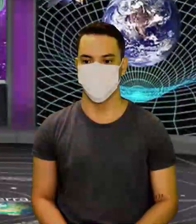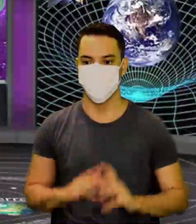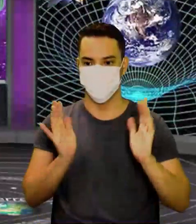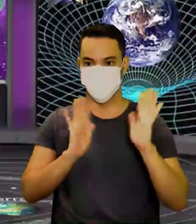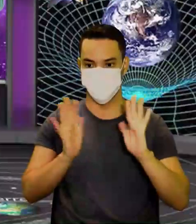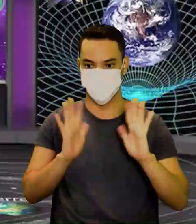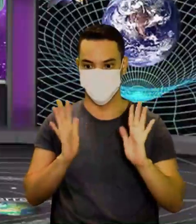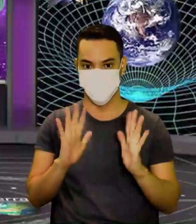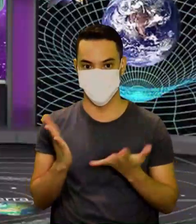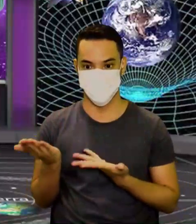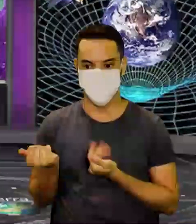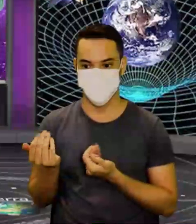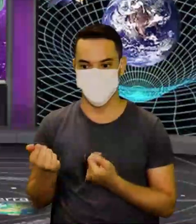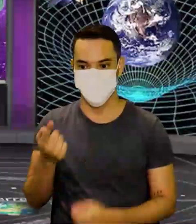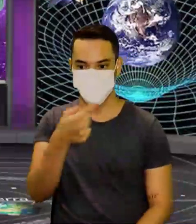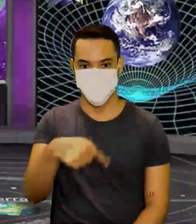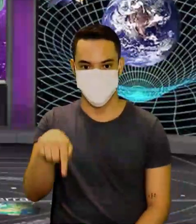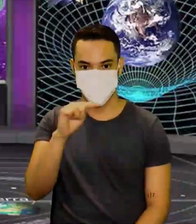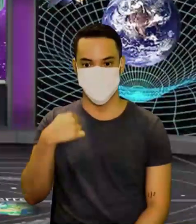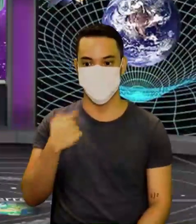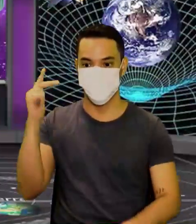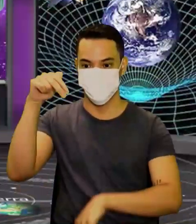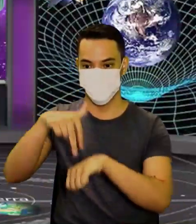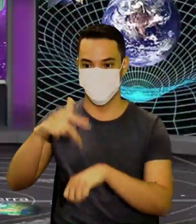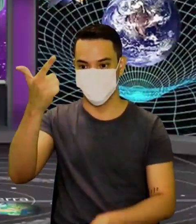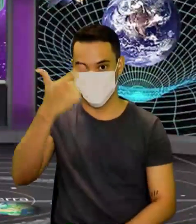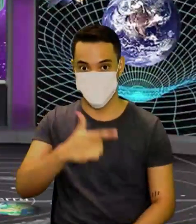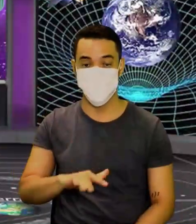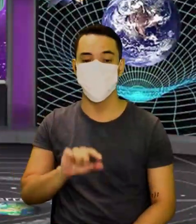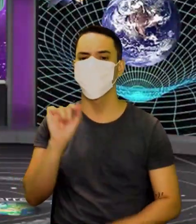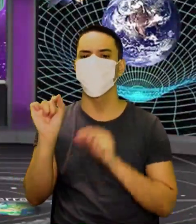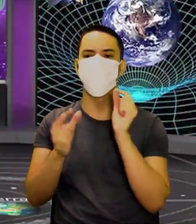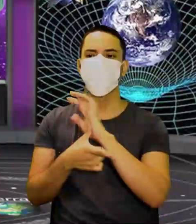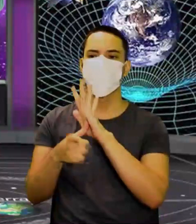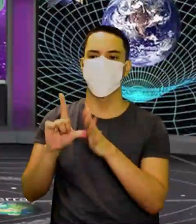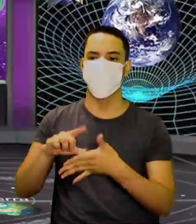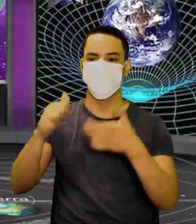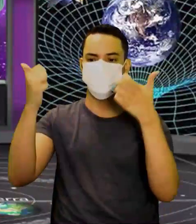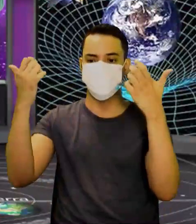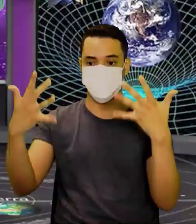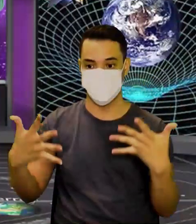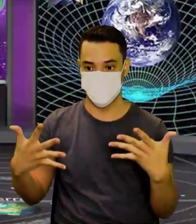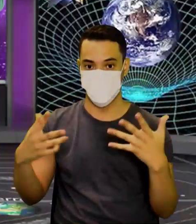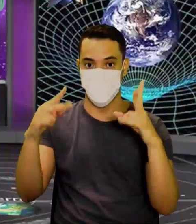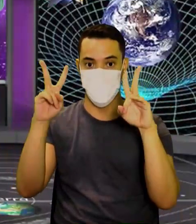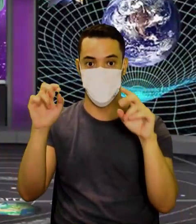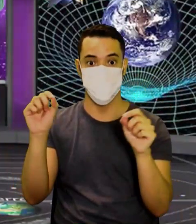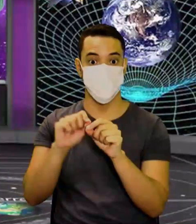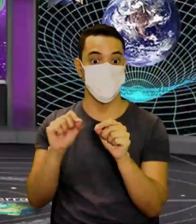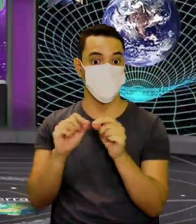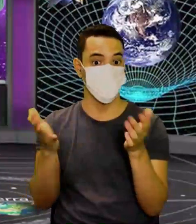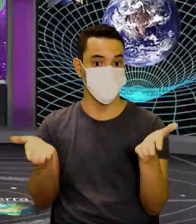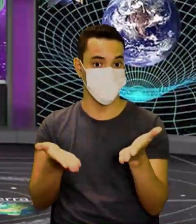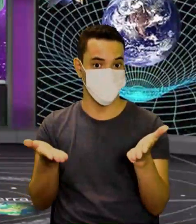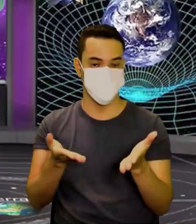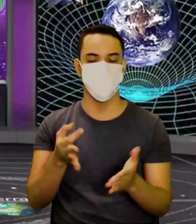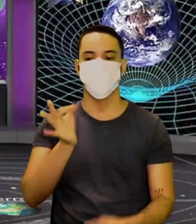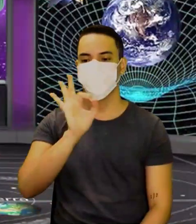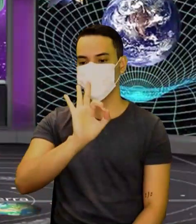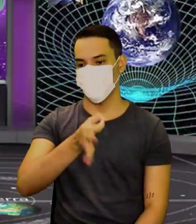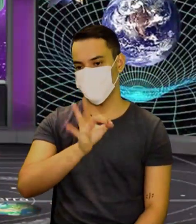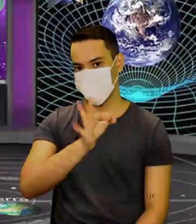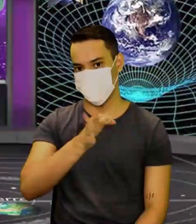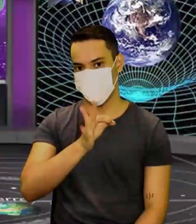Hello, jovens! Olha eu aqui de novo. Pessoal, o que nós falamos aí, que nós íamos fazer agora?